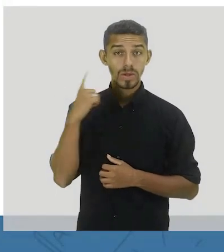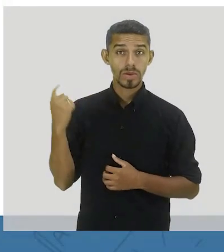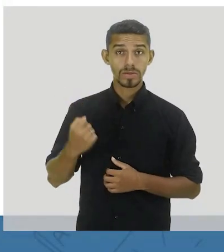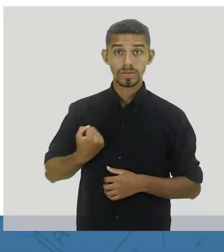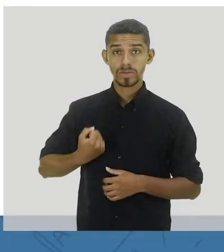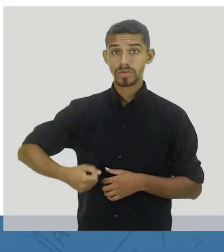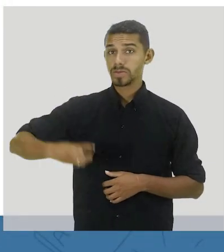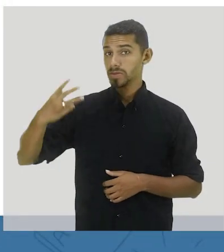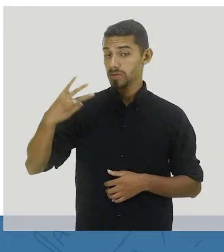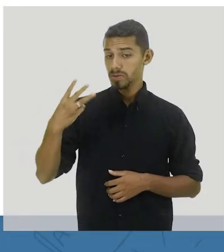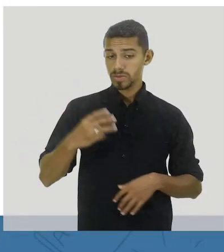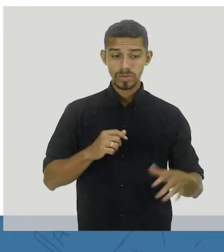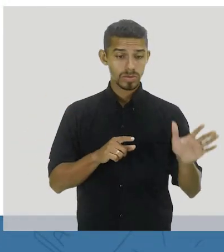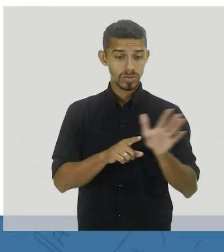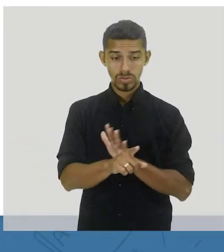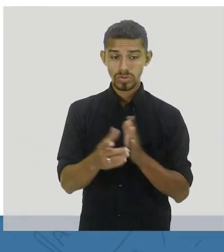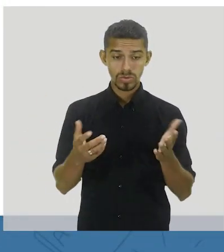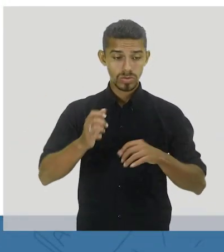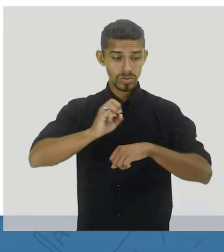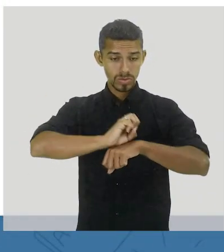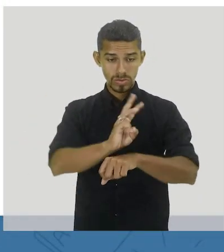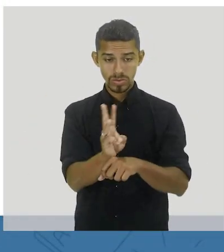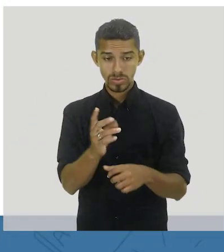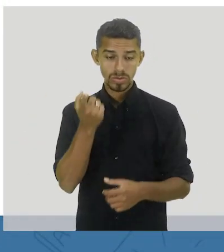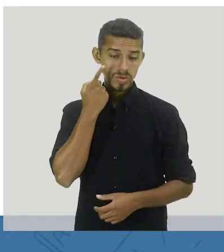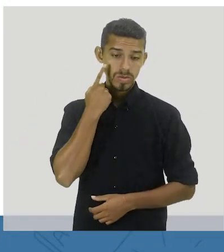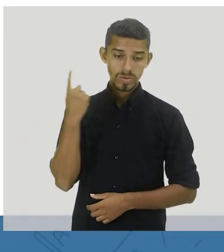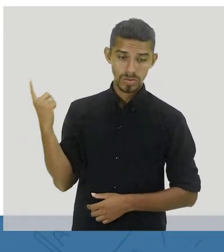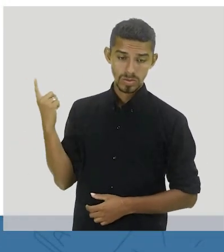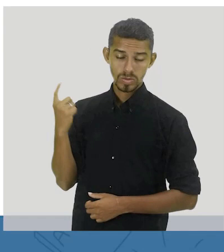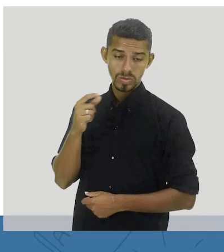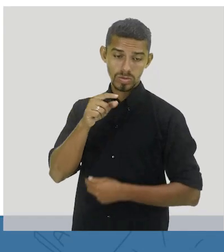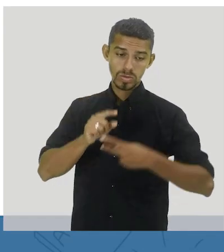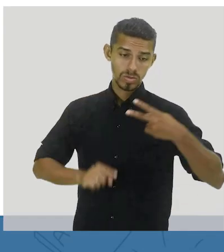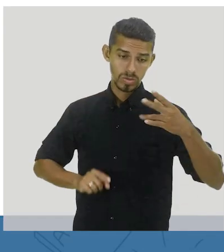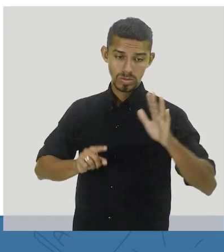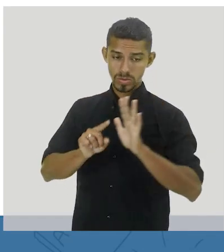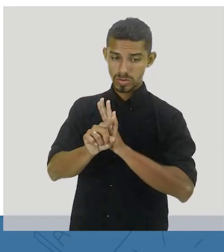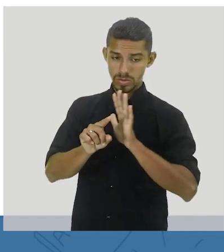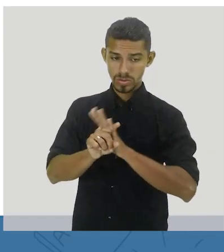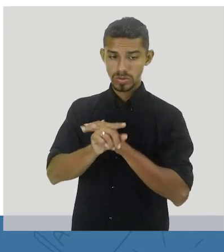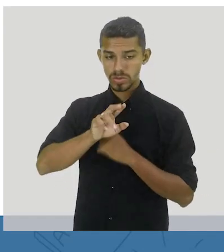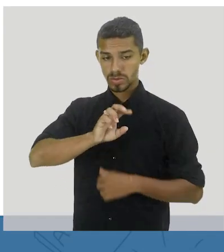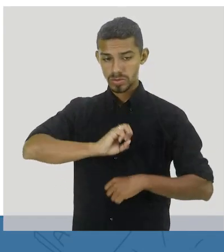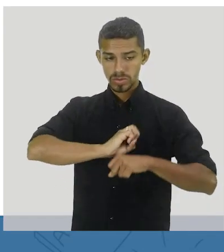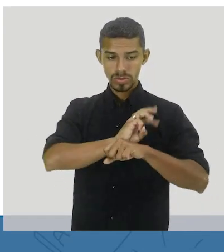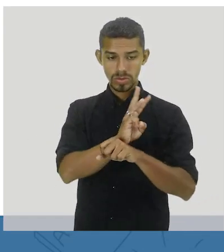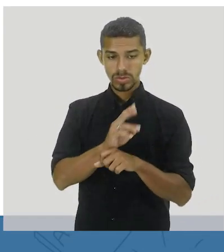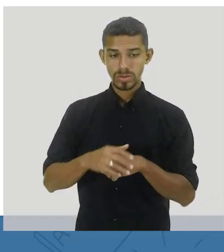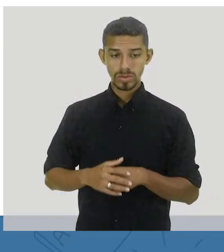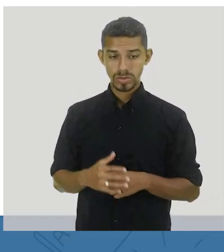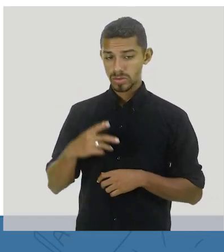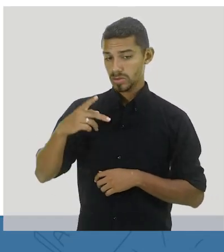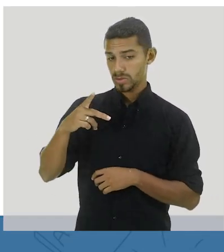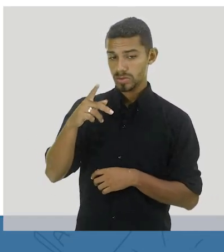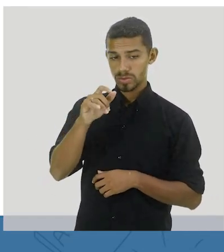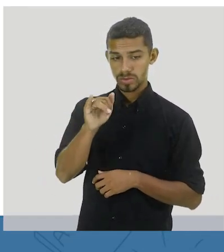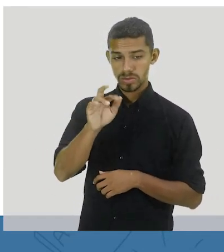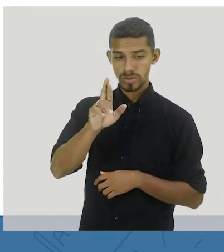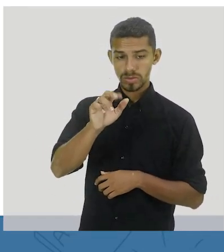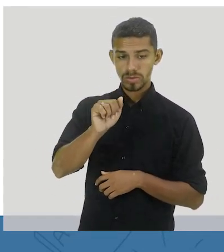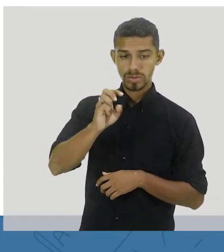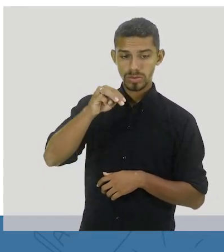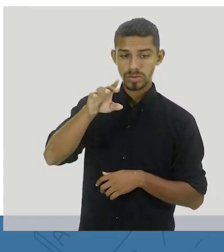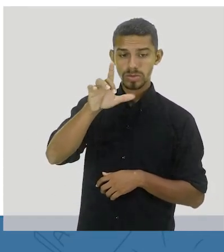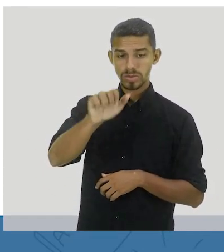Terceira questão, galera, também uma questãozinha da UEMA. Então, nós temos duas questões da UEMA. Uma pirâmide